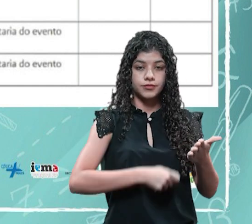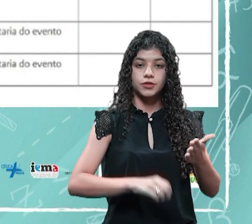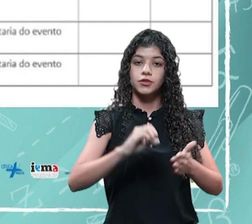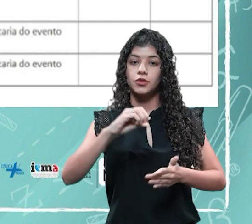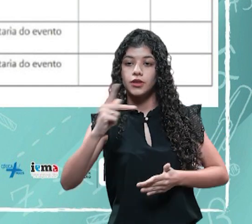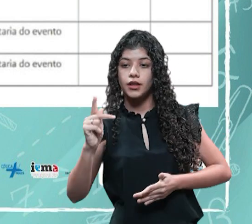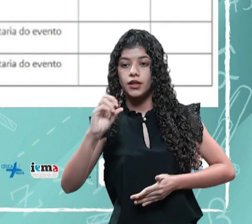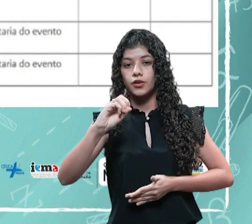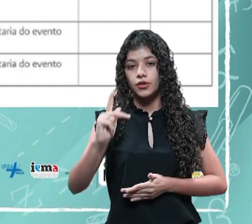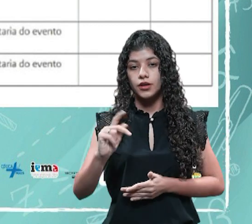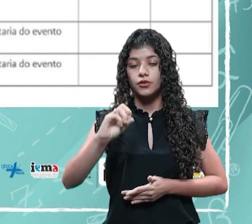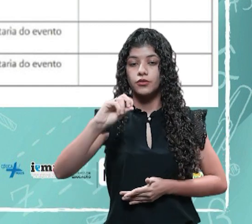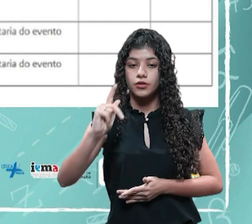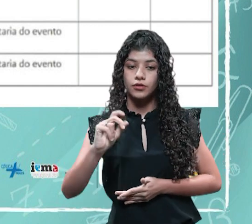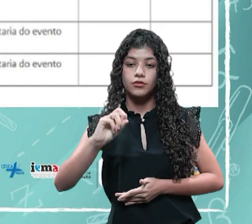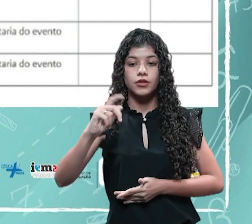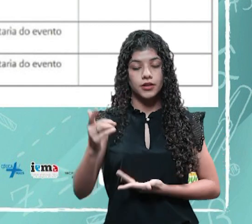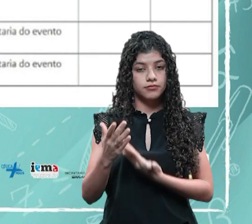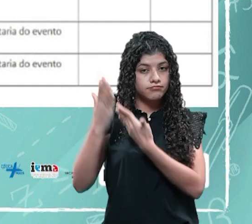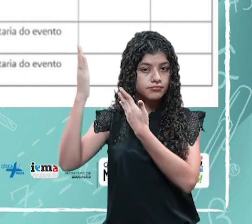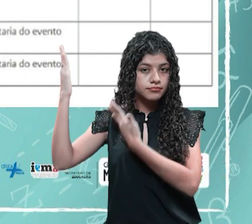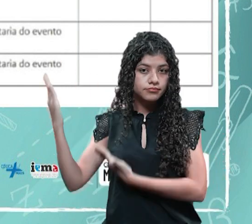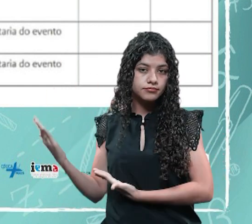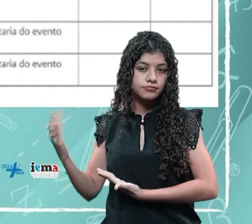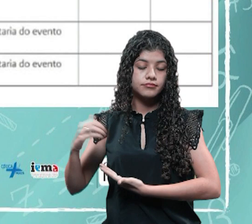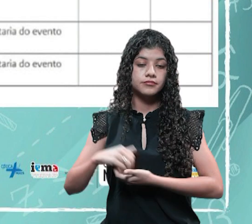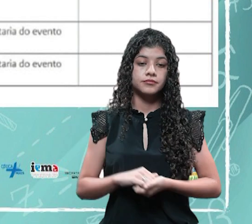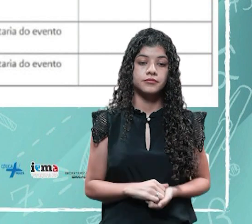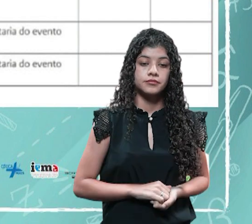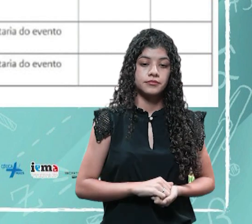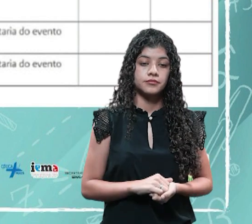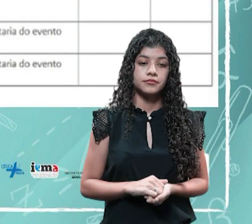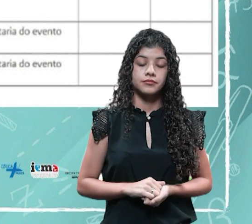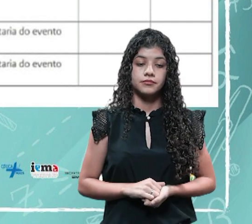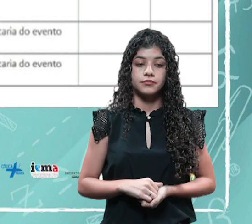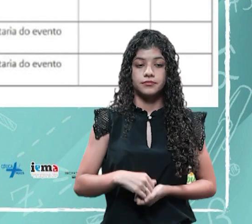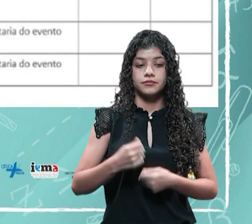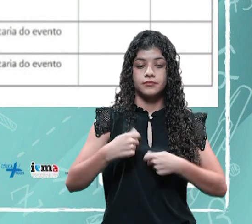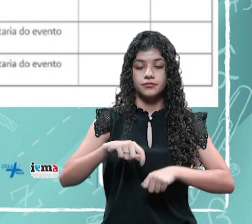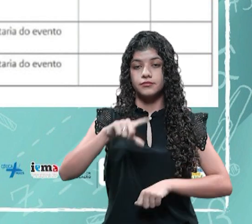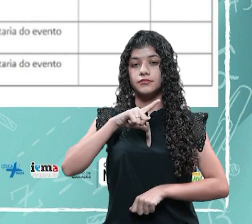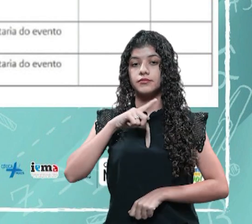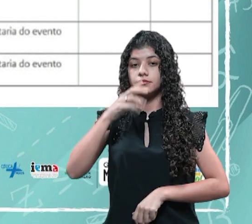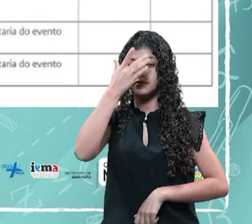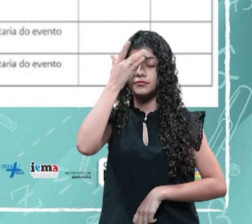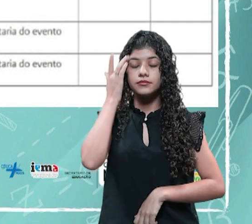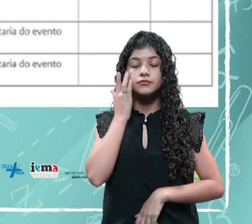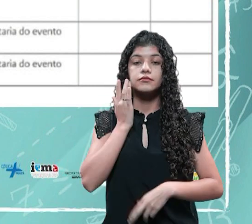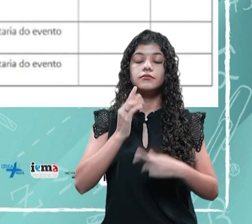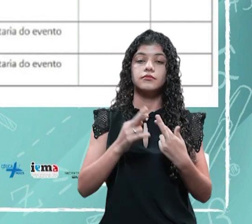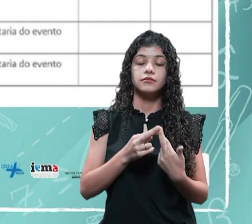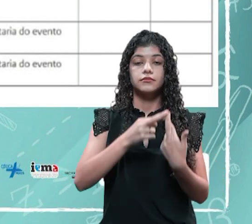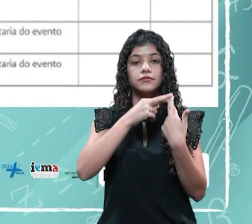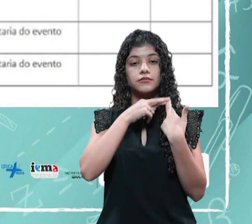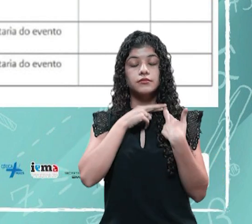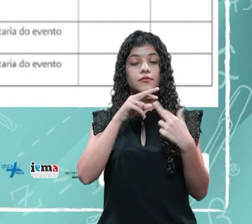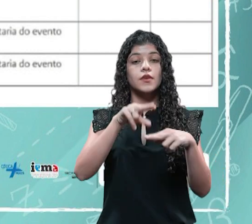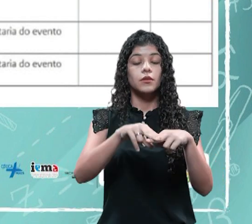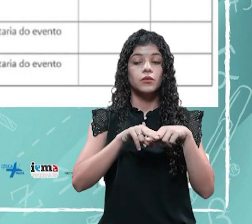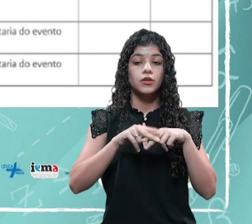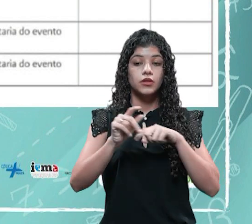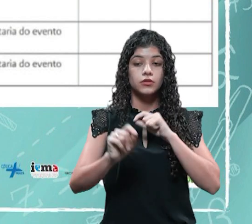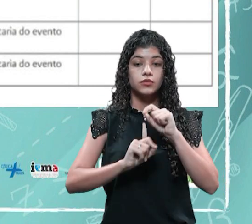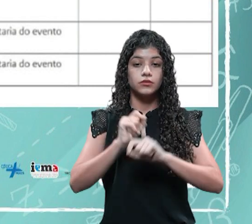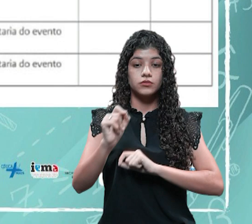ok, ok. Ou em andamento, em andamento, em andamento. Então, é importante, tem que ter o responsável. Então, por isso que esse